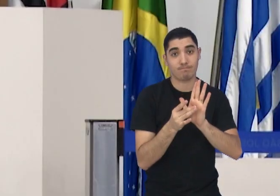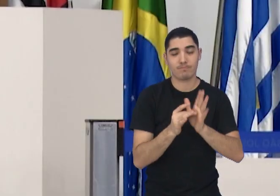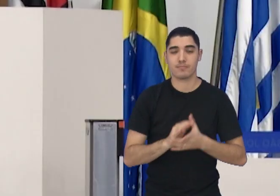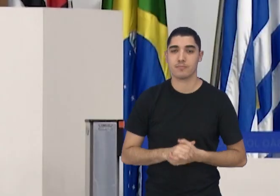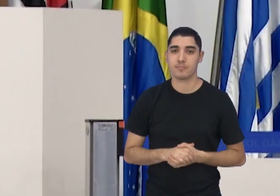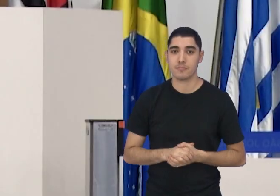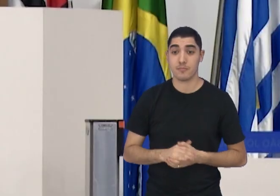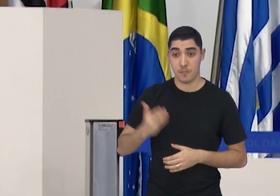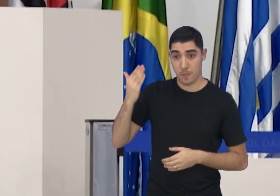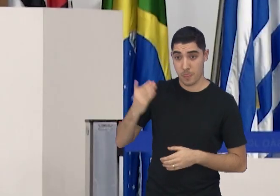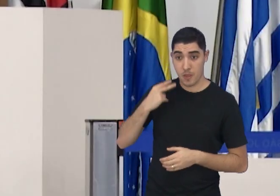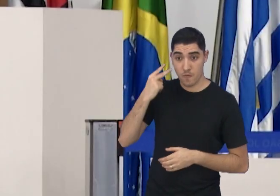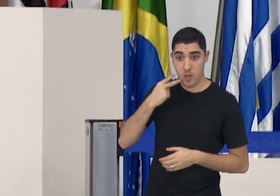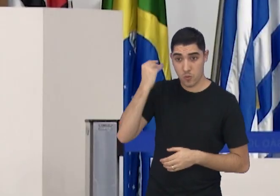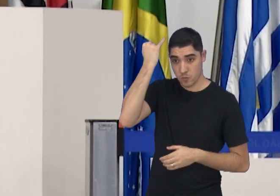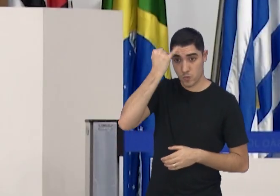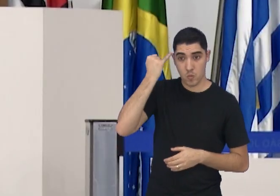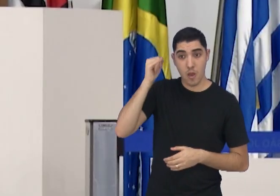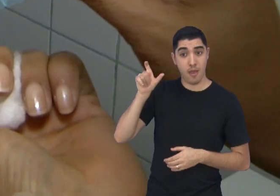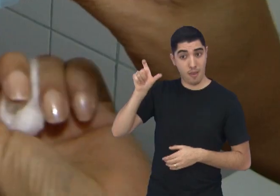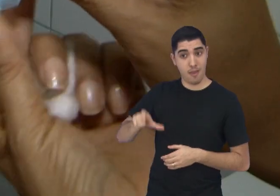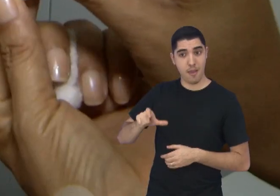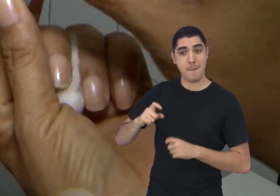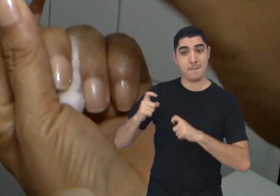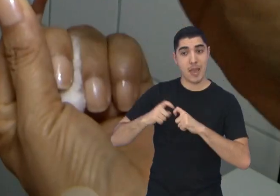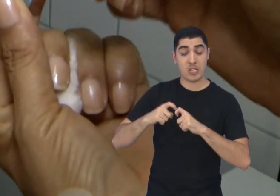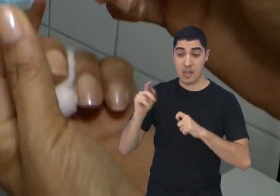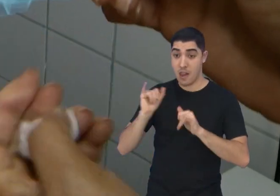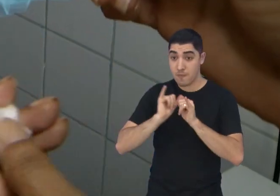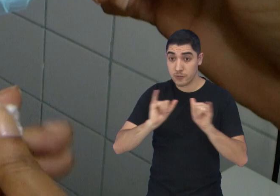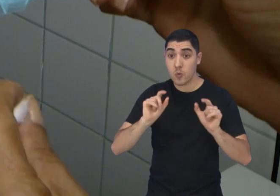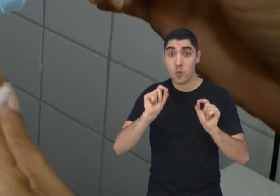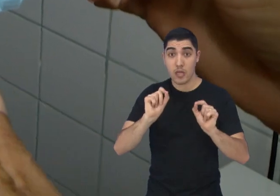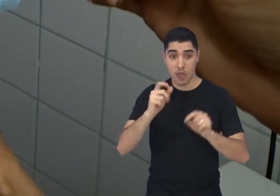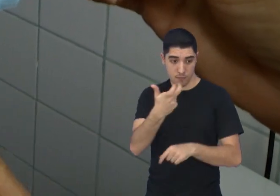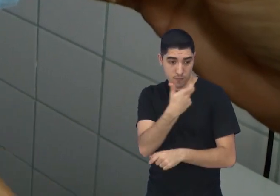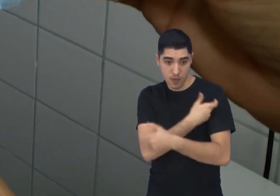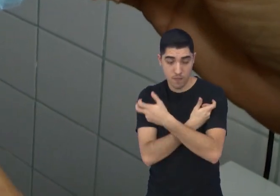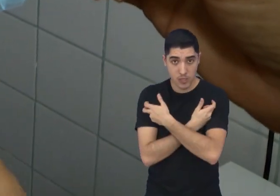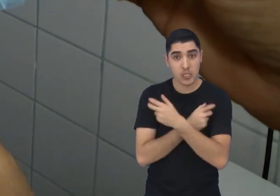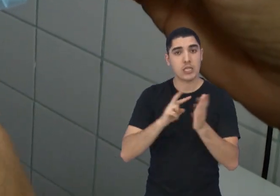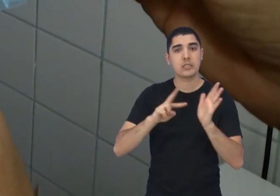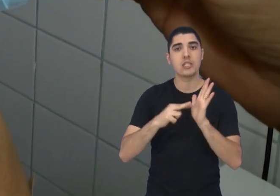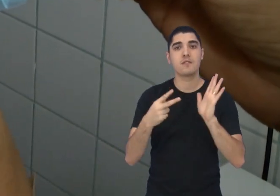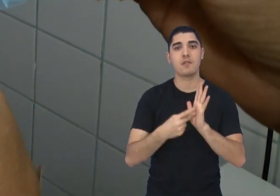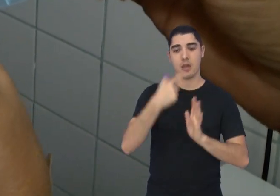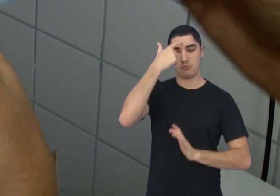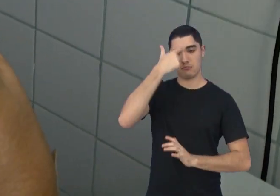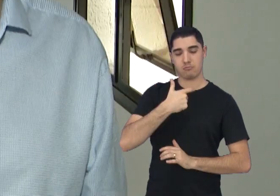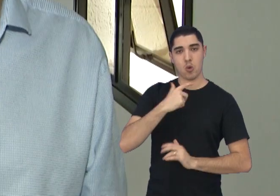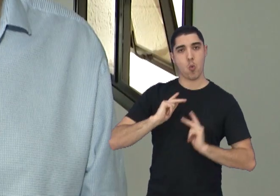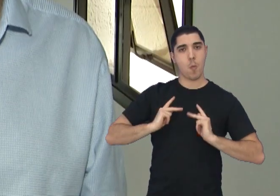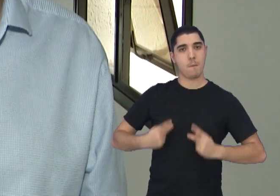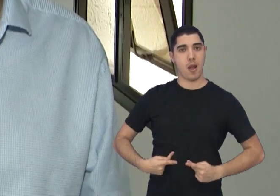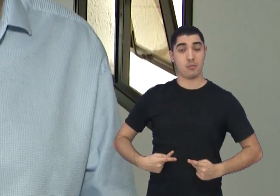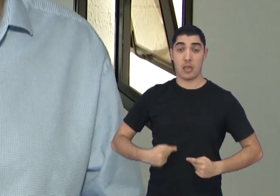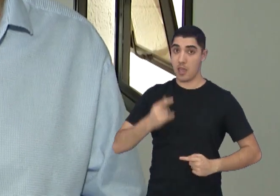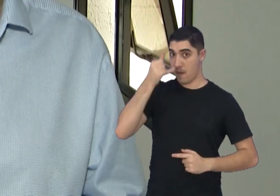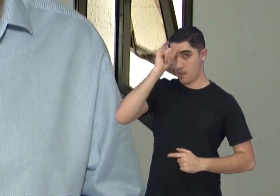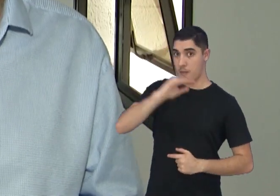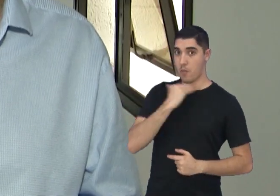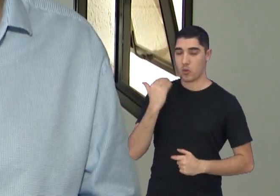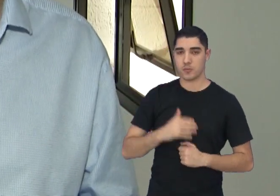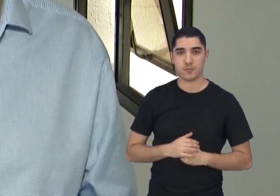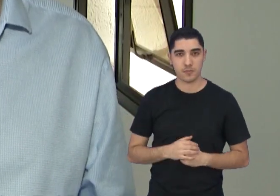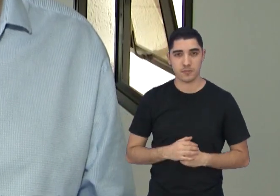vereador José Cláudio, que é médico, lembra que se vacinar é ter uma atitude cidadã e previne mortes. Vacinar é